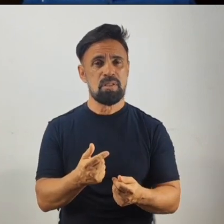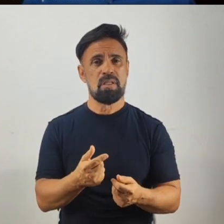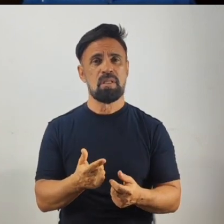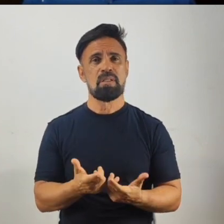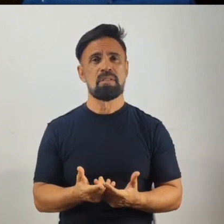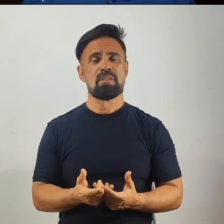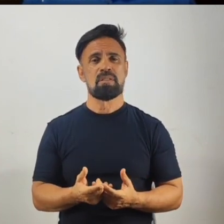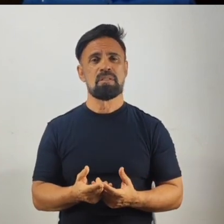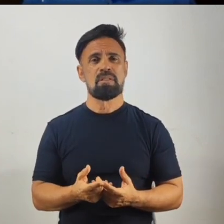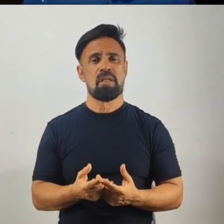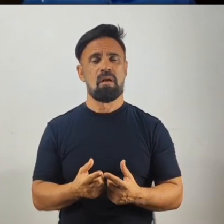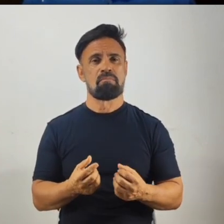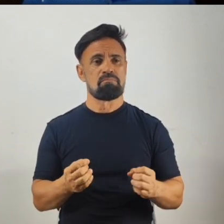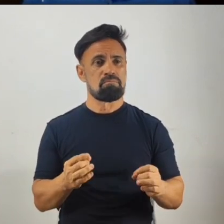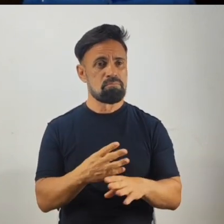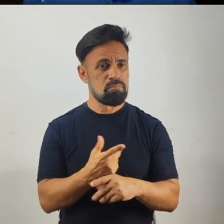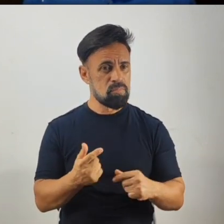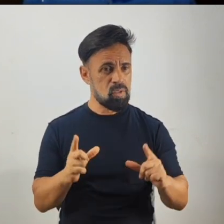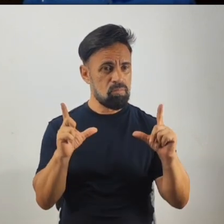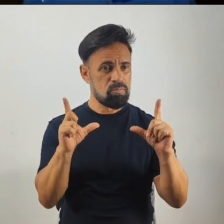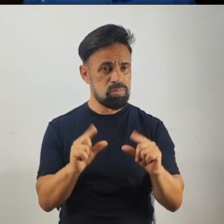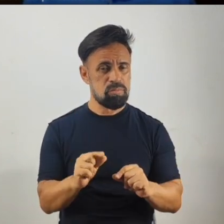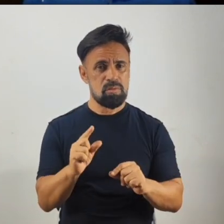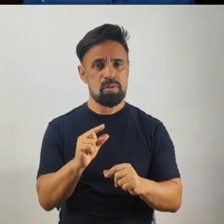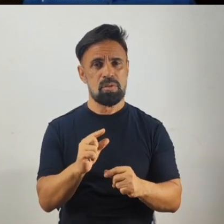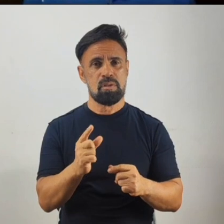eficiente é a de menor custo.